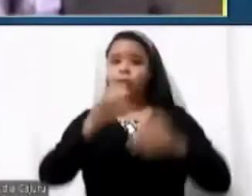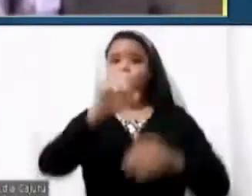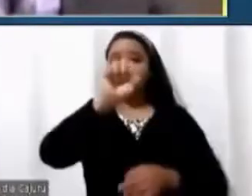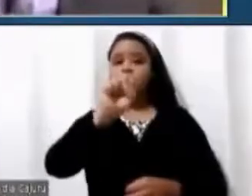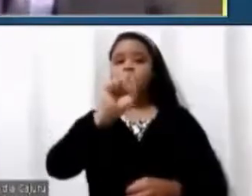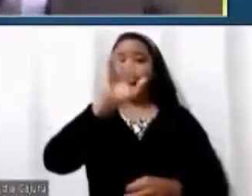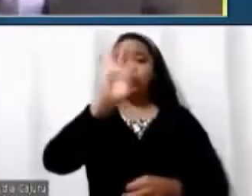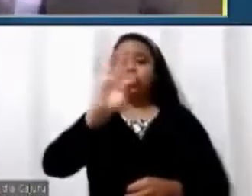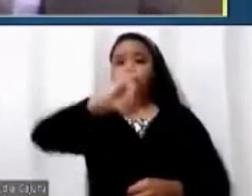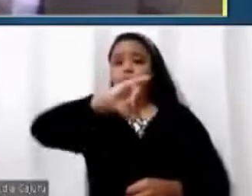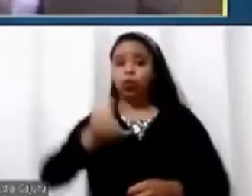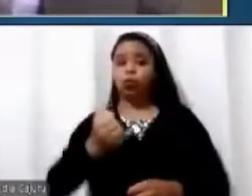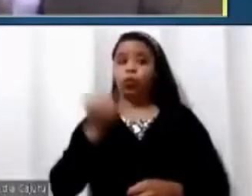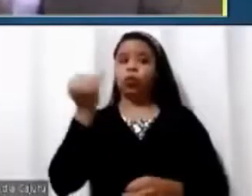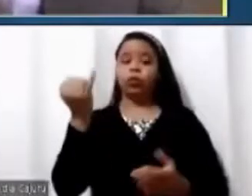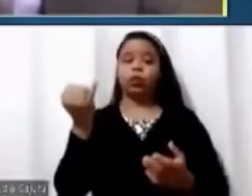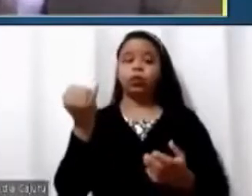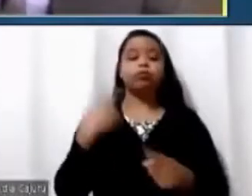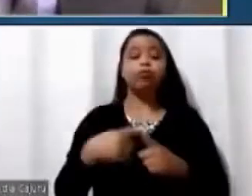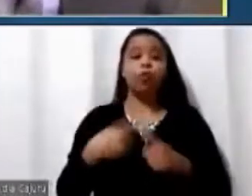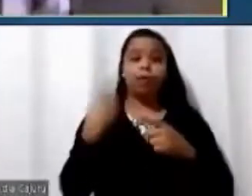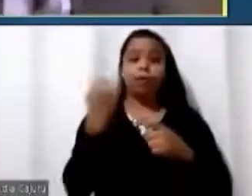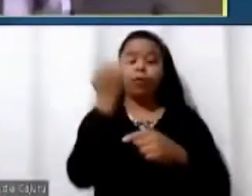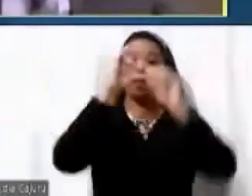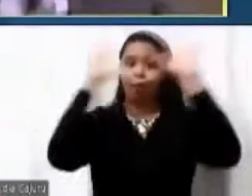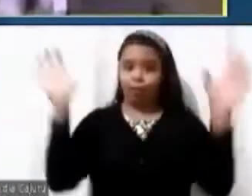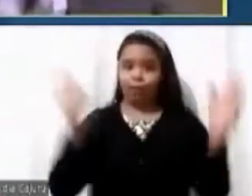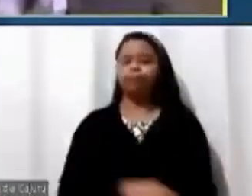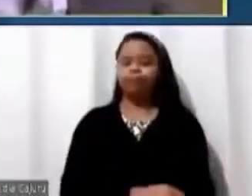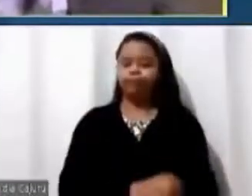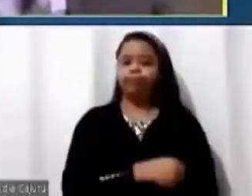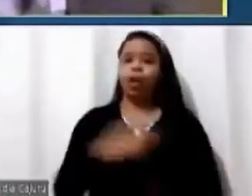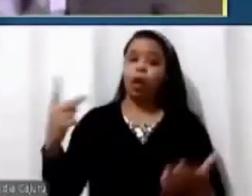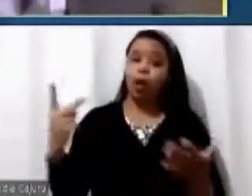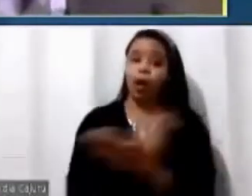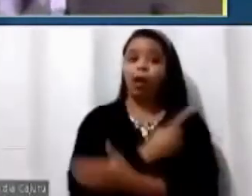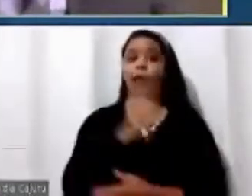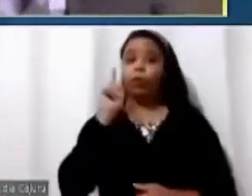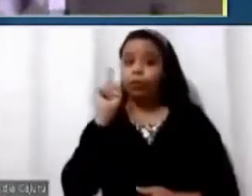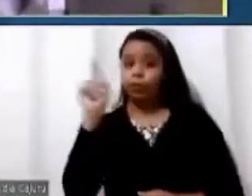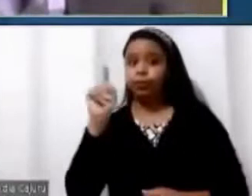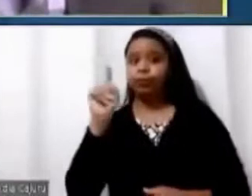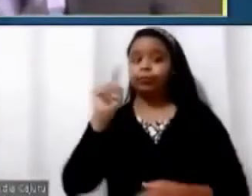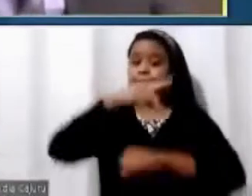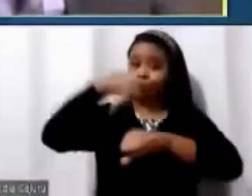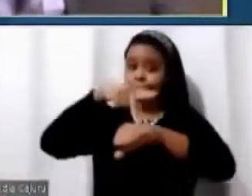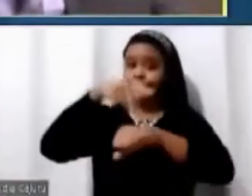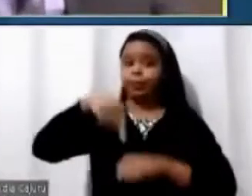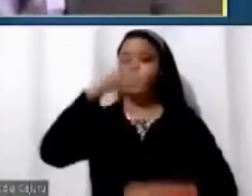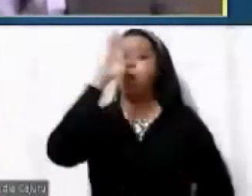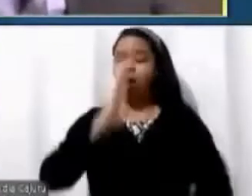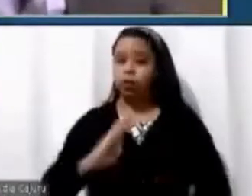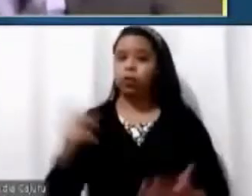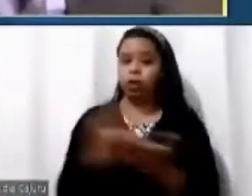onde houve uma condenação de uma instituição de saúde, não por erro médico, mas por problemas no termo de consentimento livre